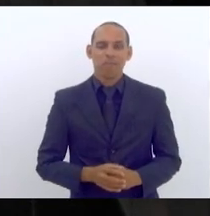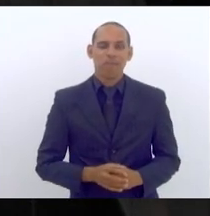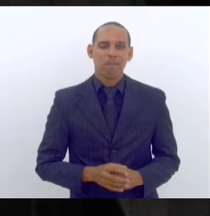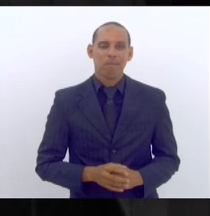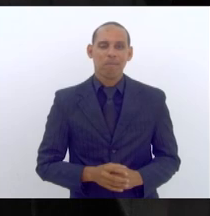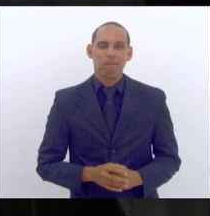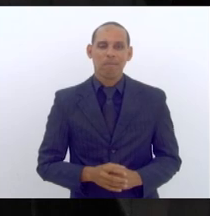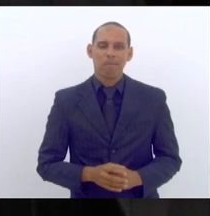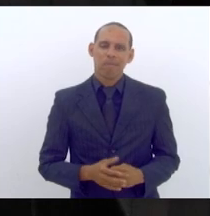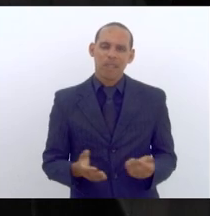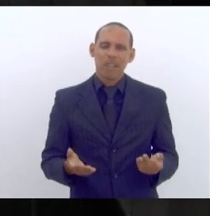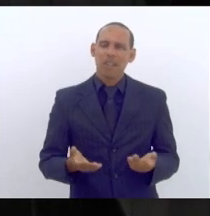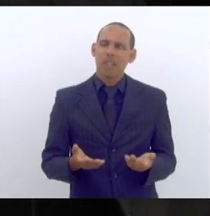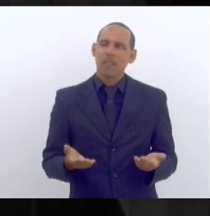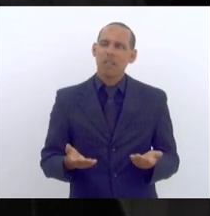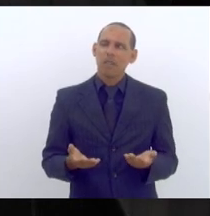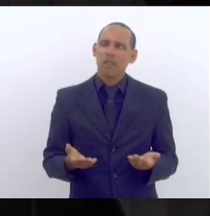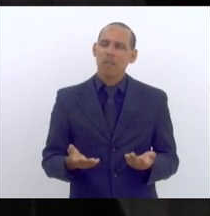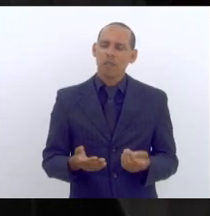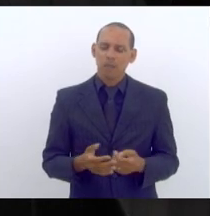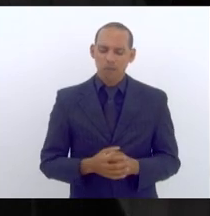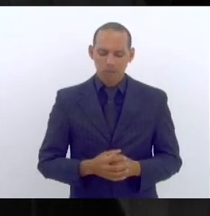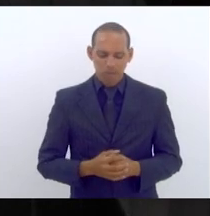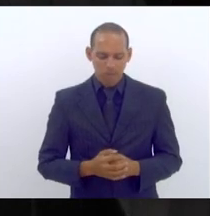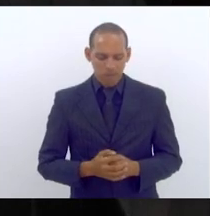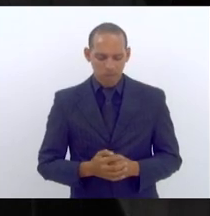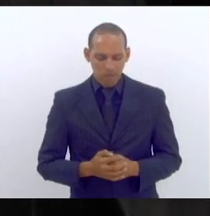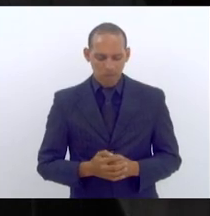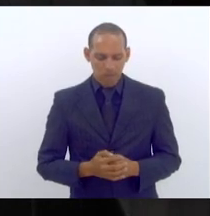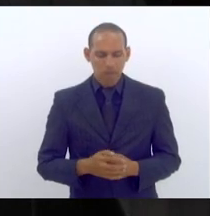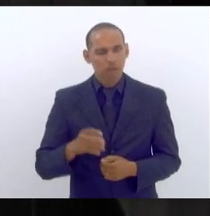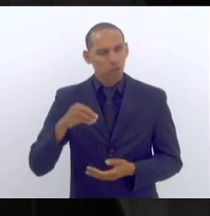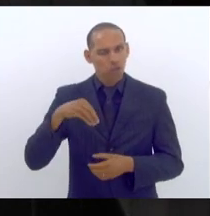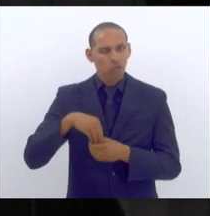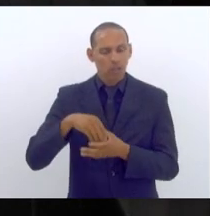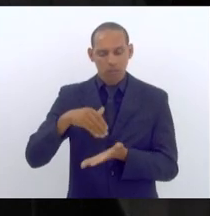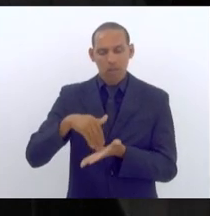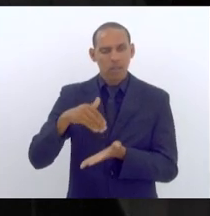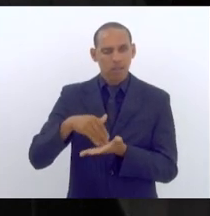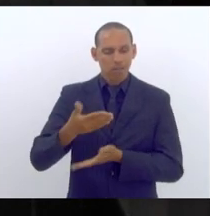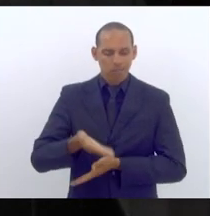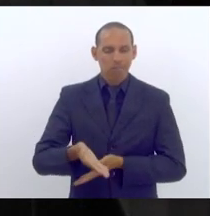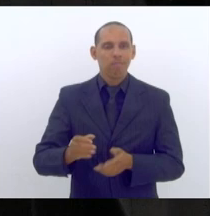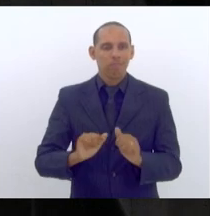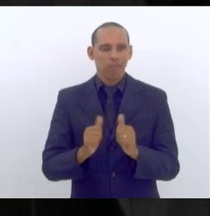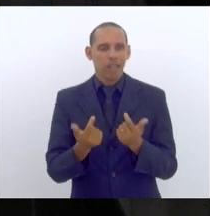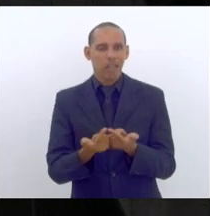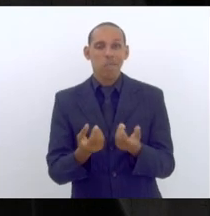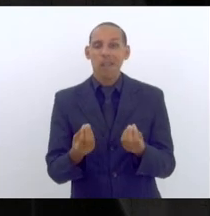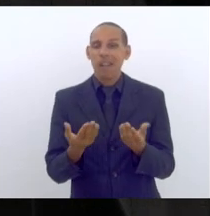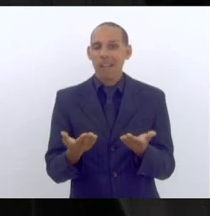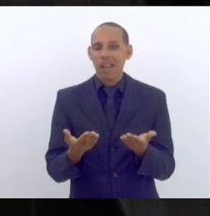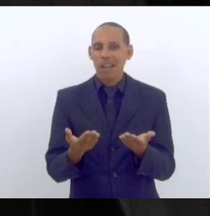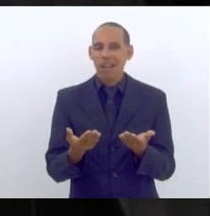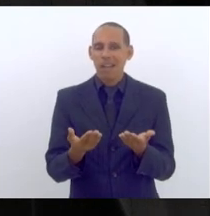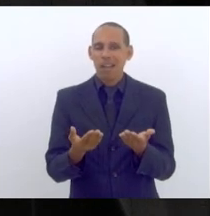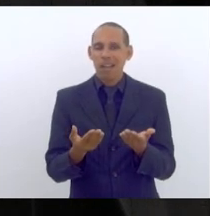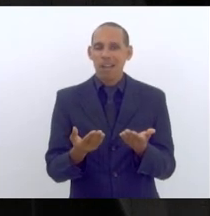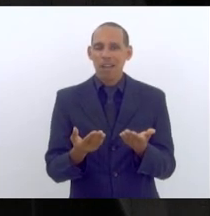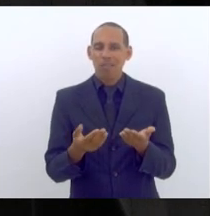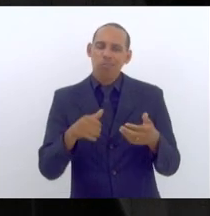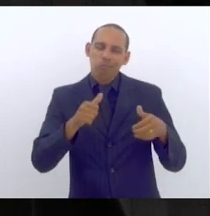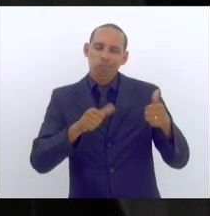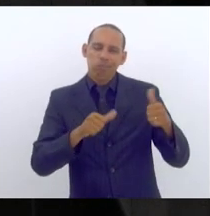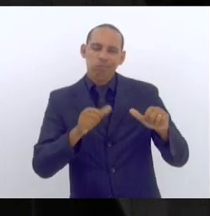já está na na Secretaria da casa a fim de que seja apreciado